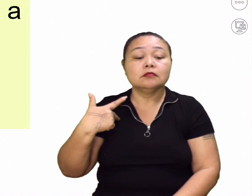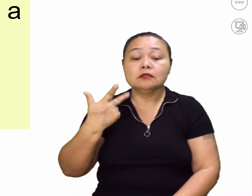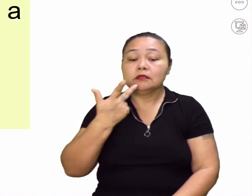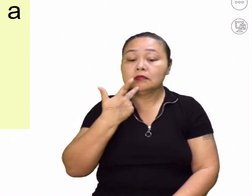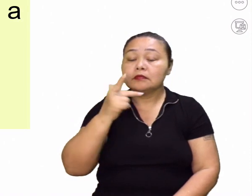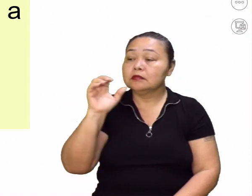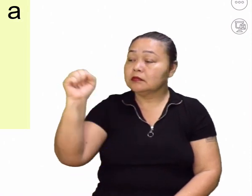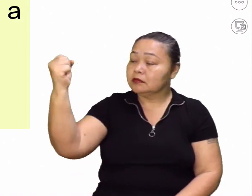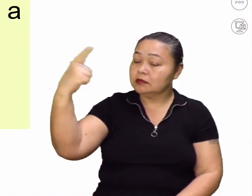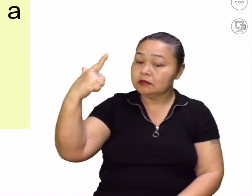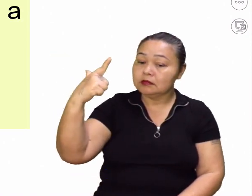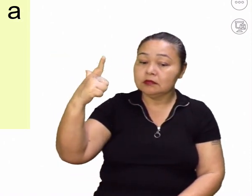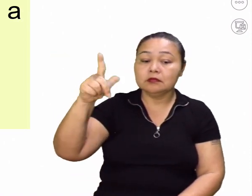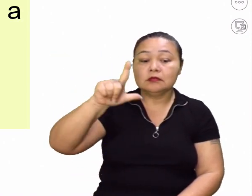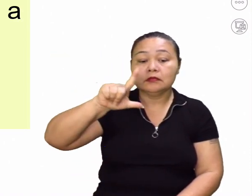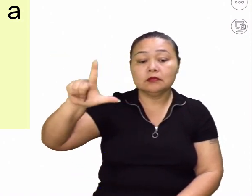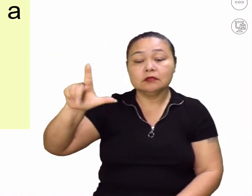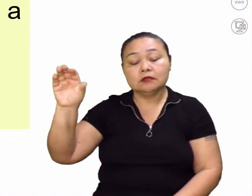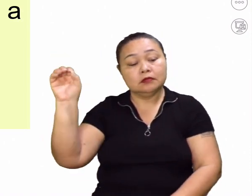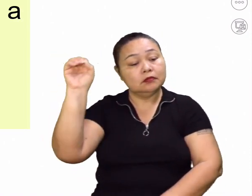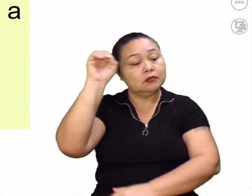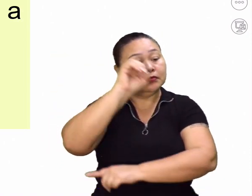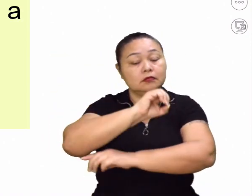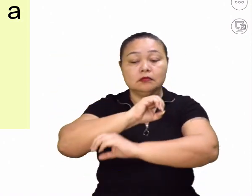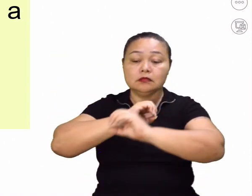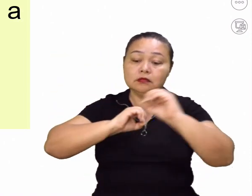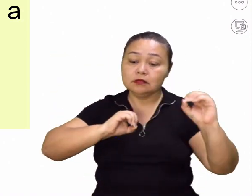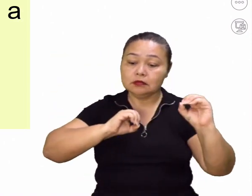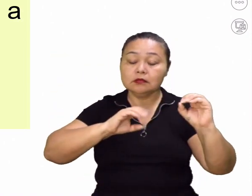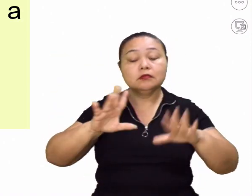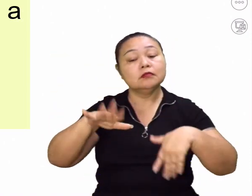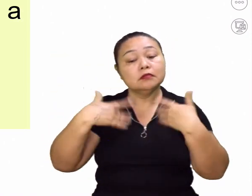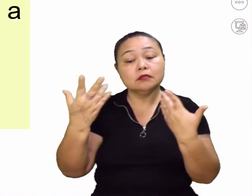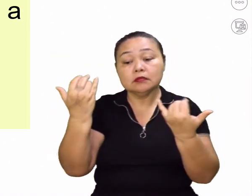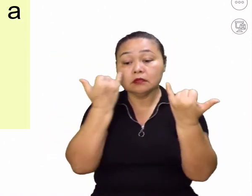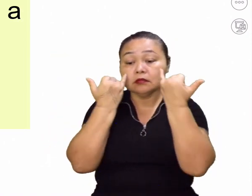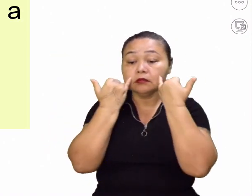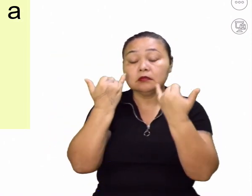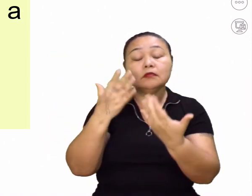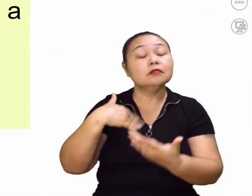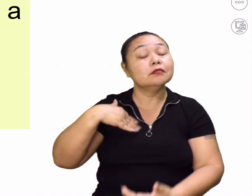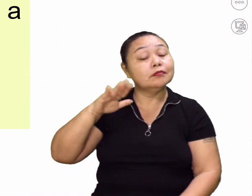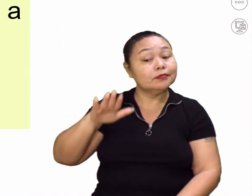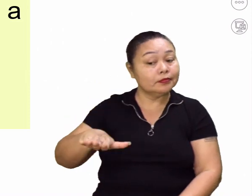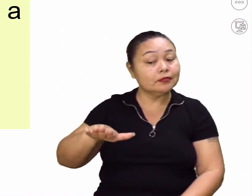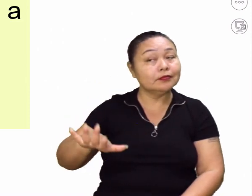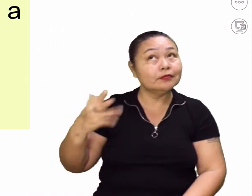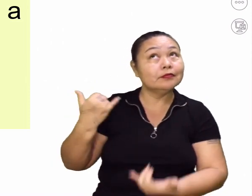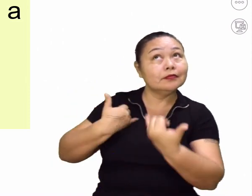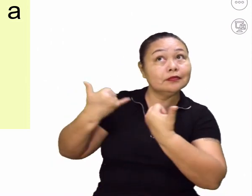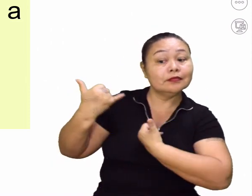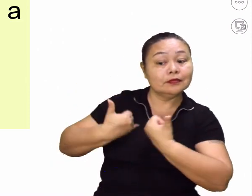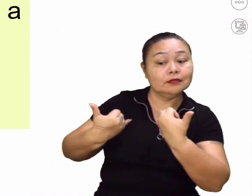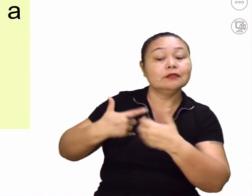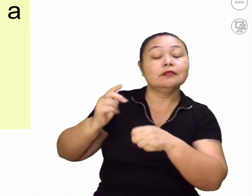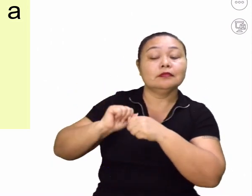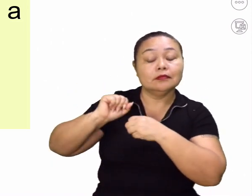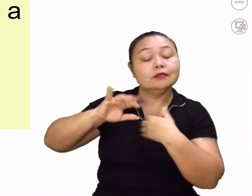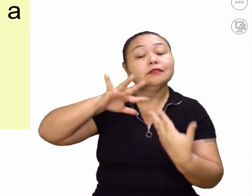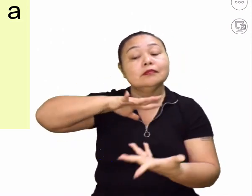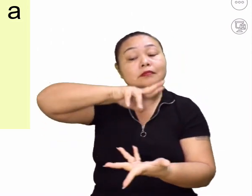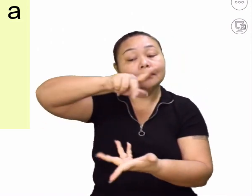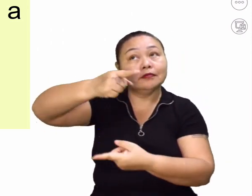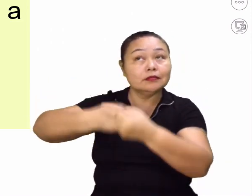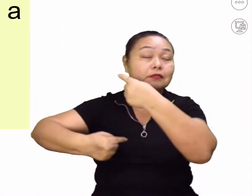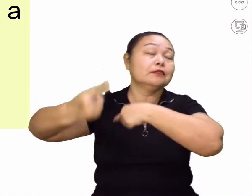dizer que o Sol nasce a leste e se põe a oeste. E essa informação eu sei desde pequeno. E ela está presente no mundo há muito